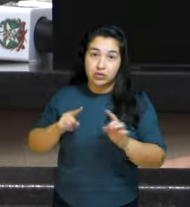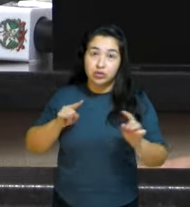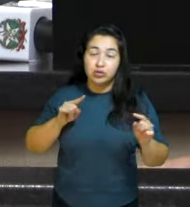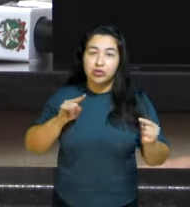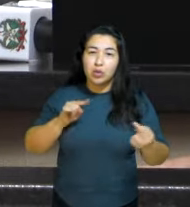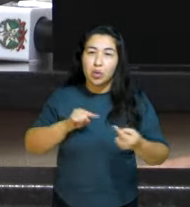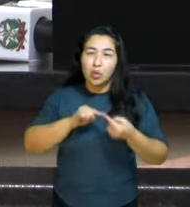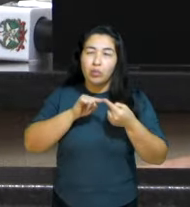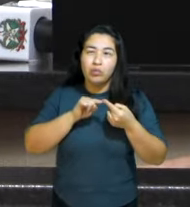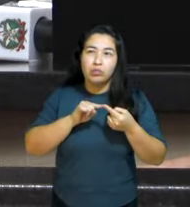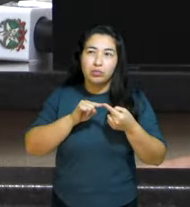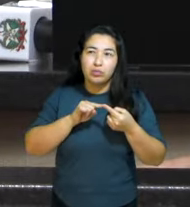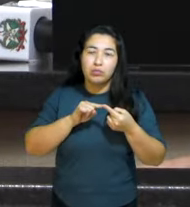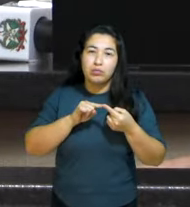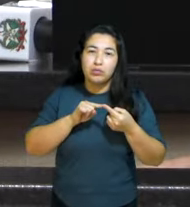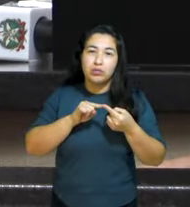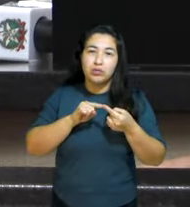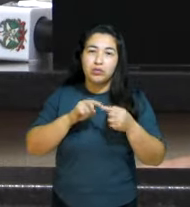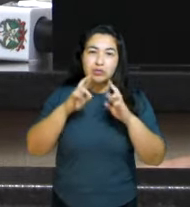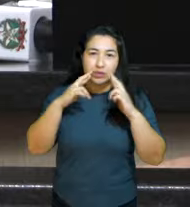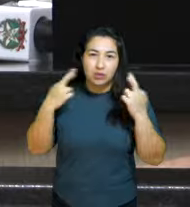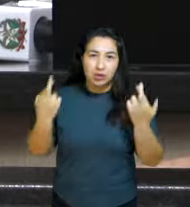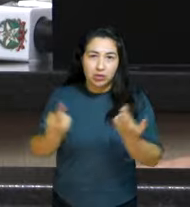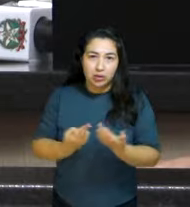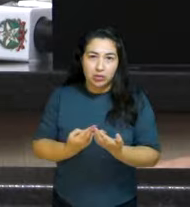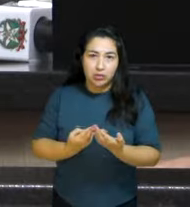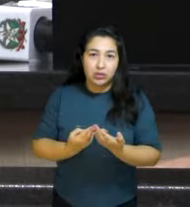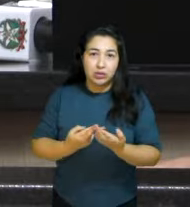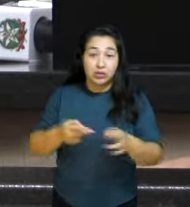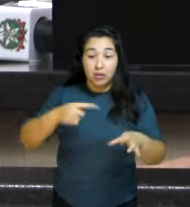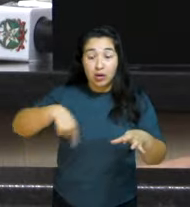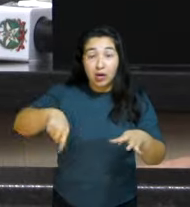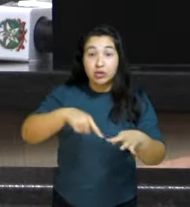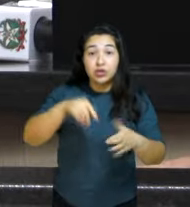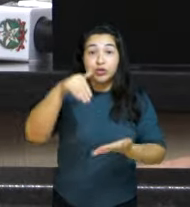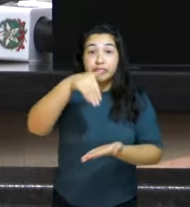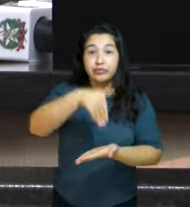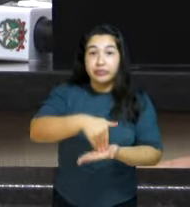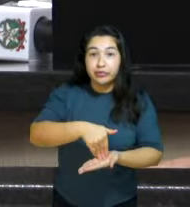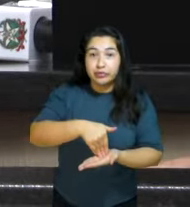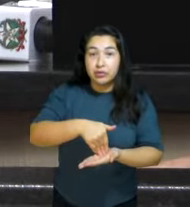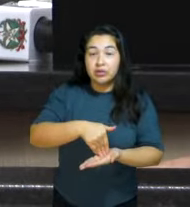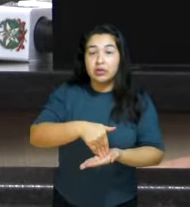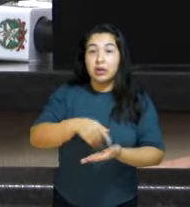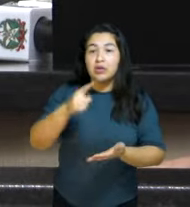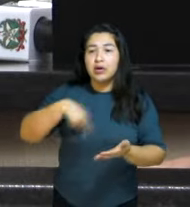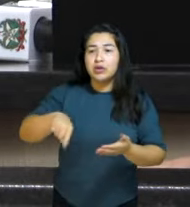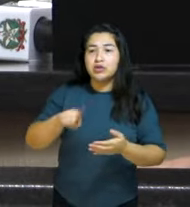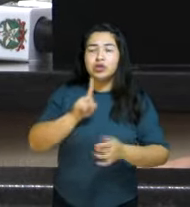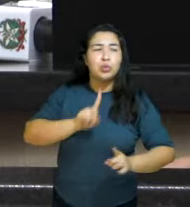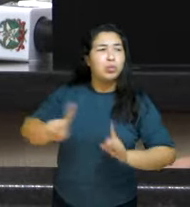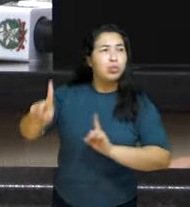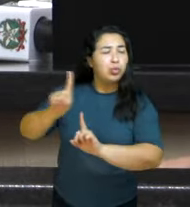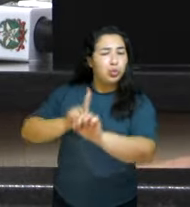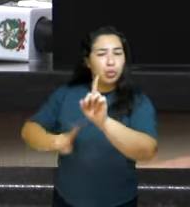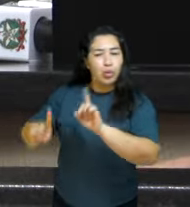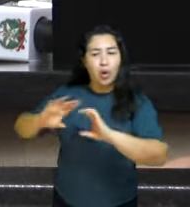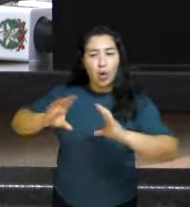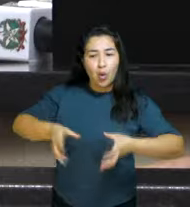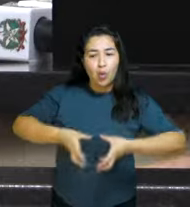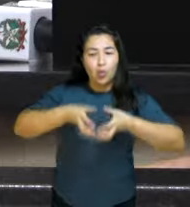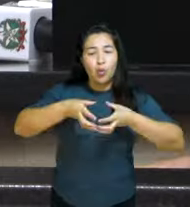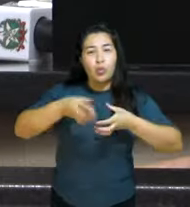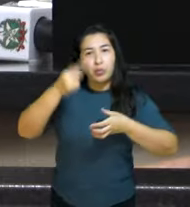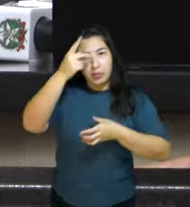um pouco a própria audiência, que nós, ao final dela, saiamos daqui com um grupo de pessoas que